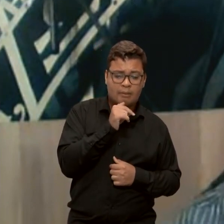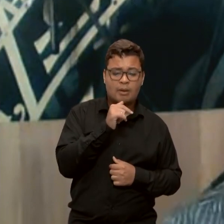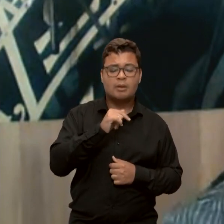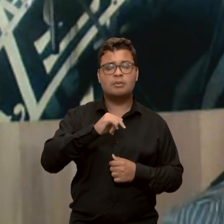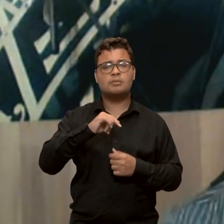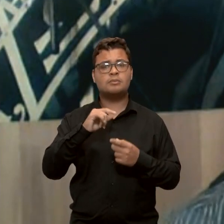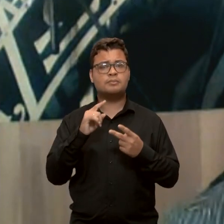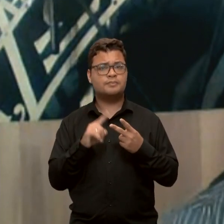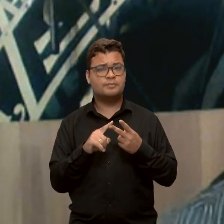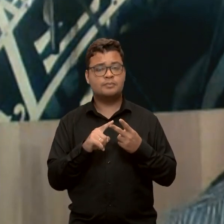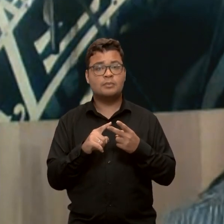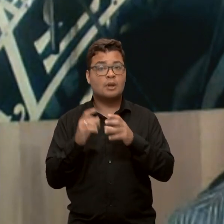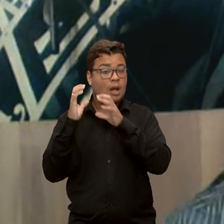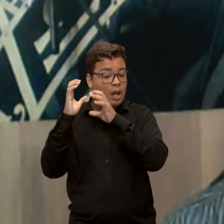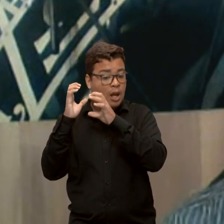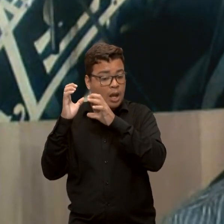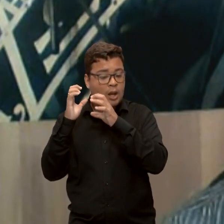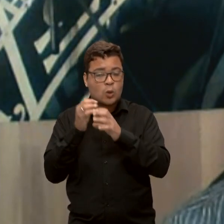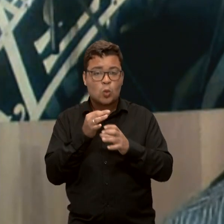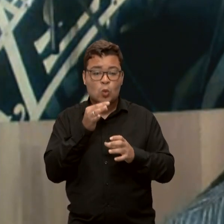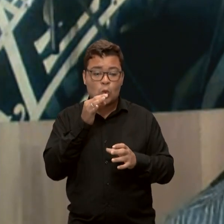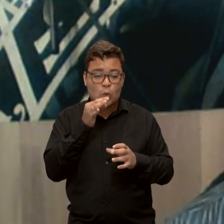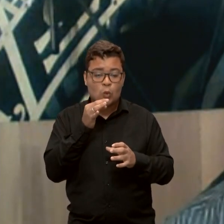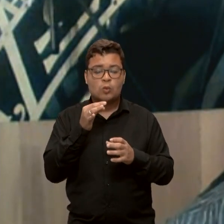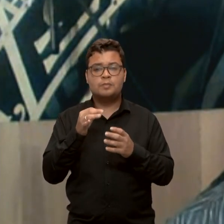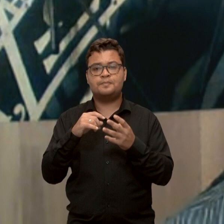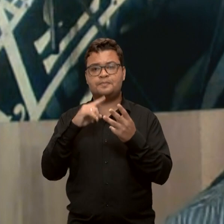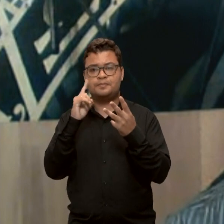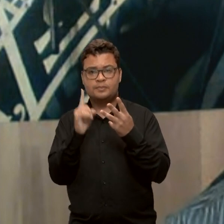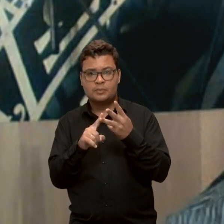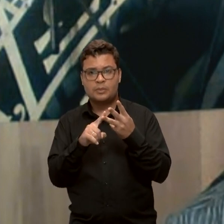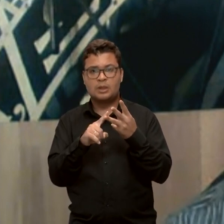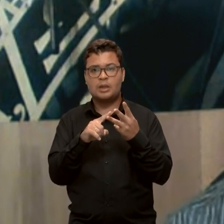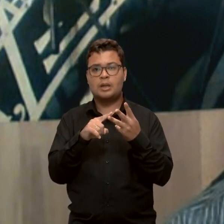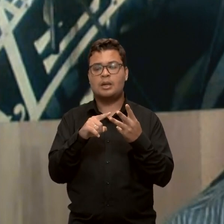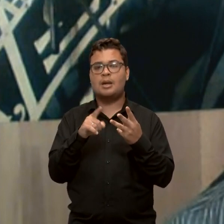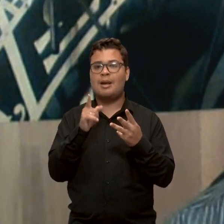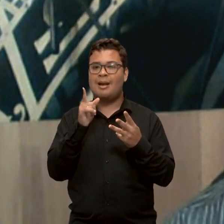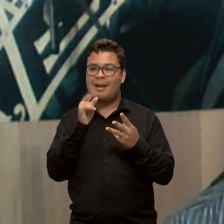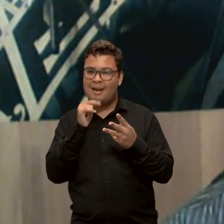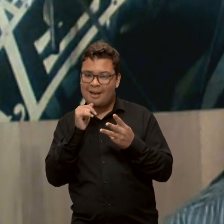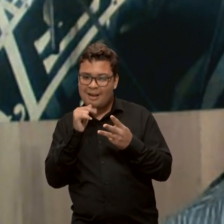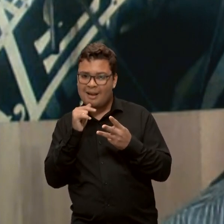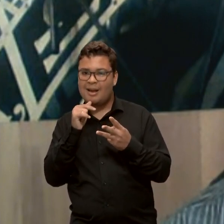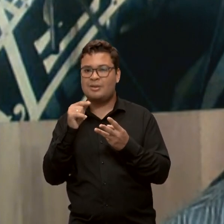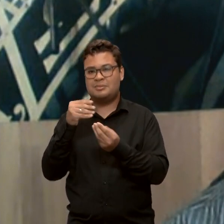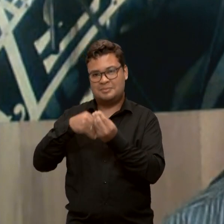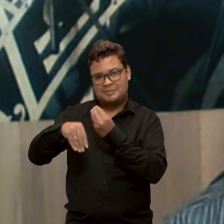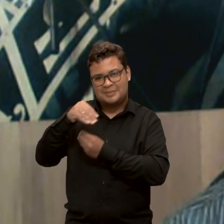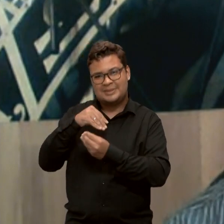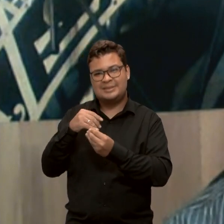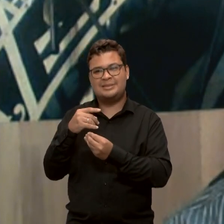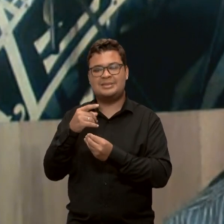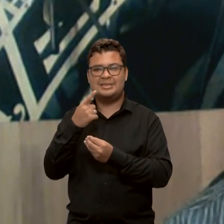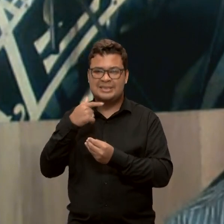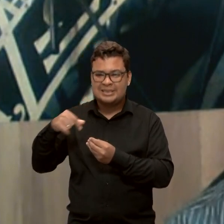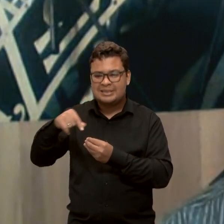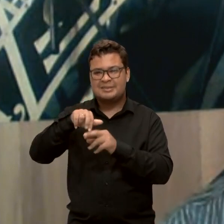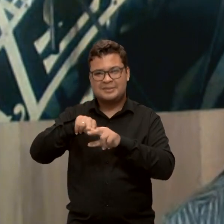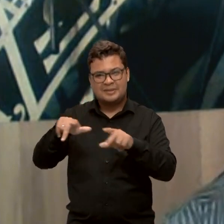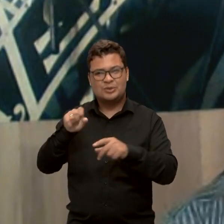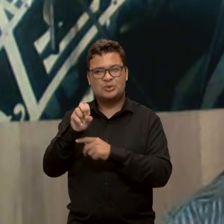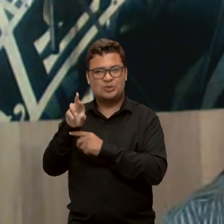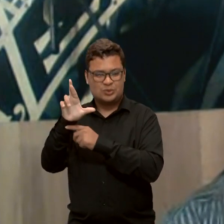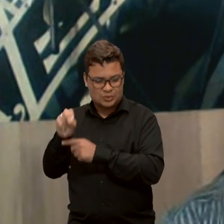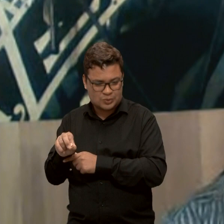inteiro. Se você é um caso suspeito de dengue, você precisa fazer uma hidratação em casa,